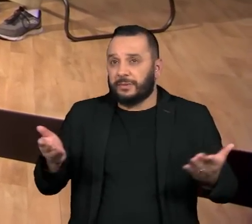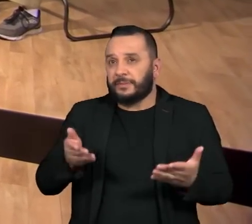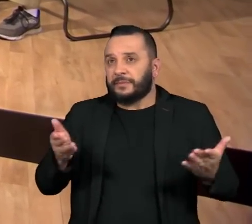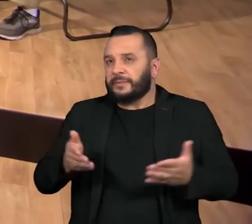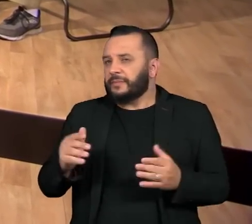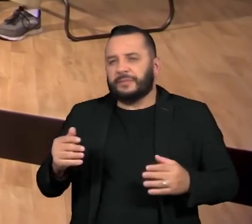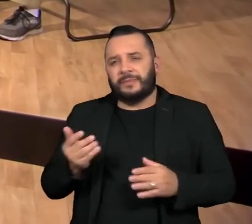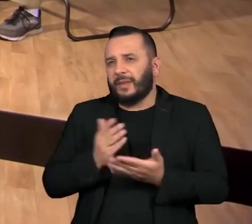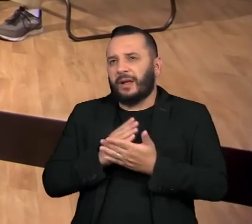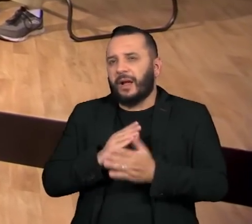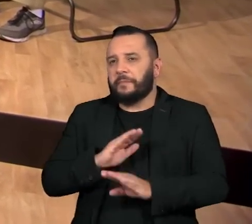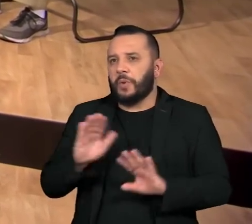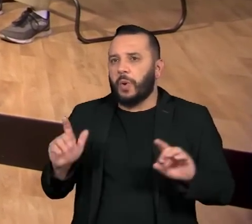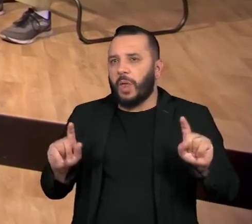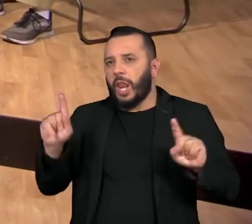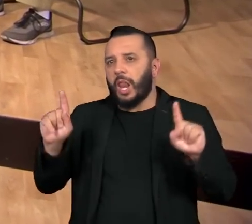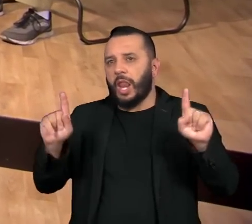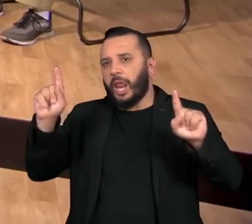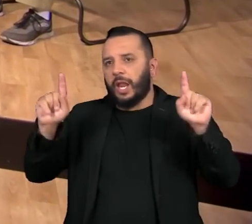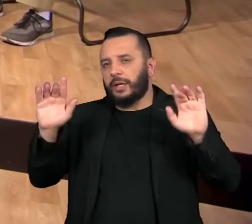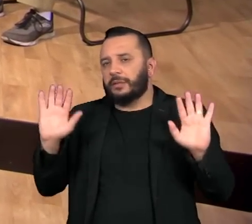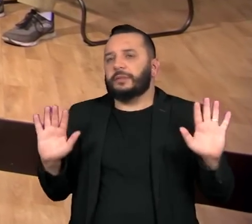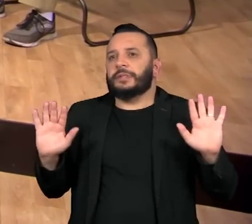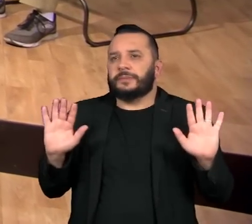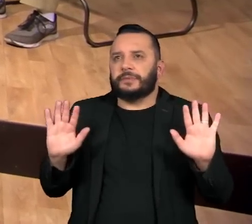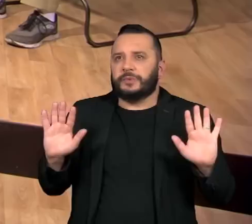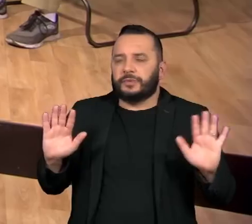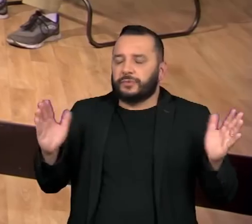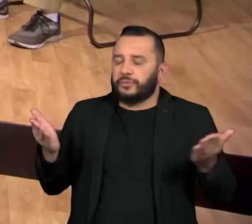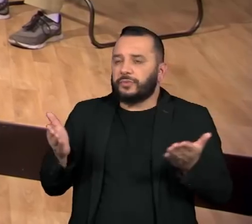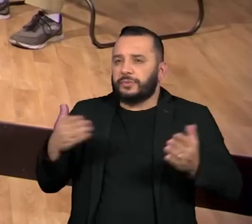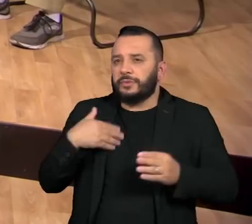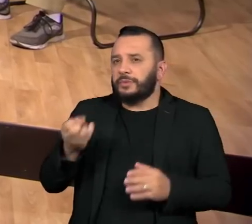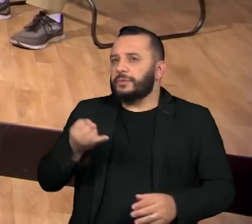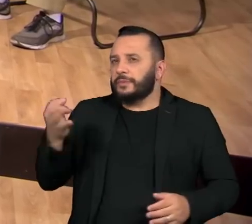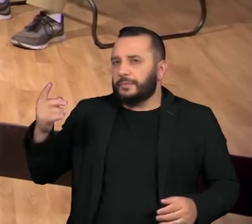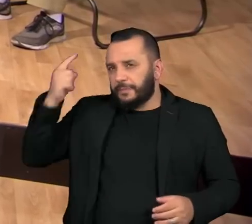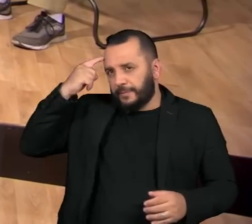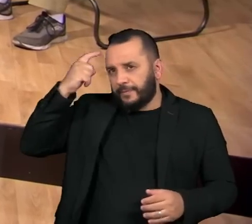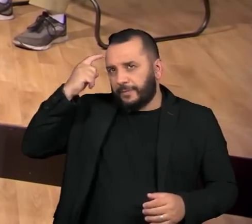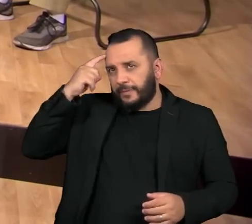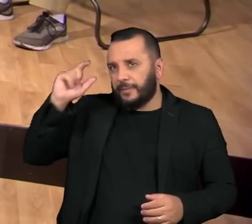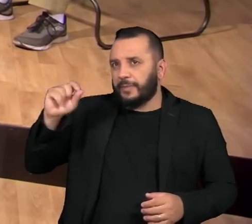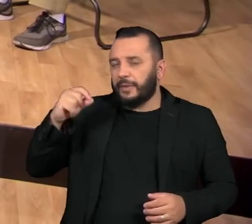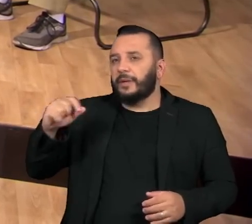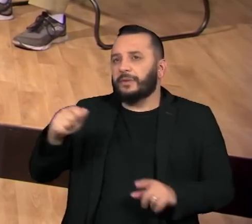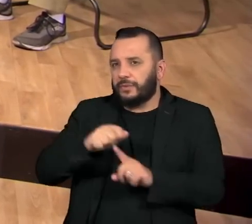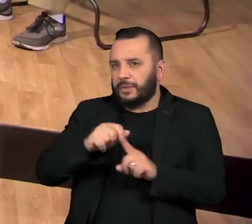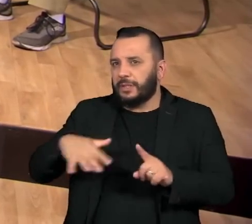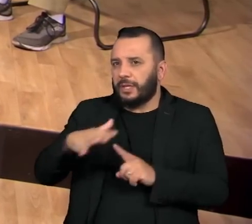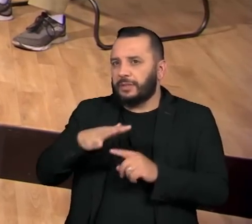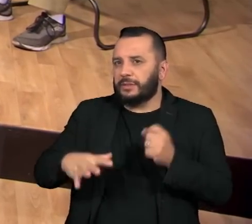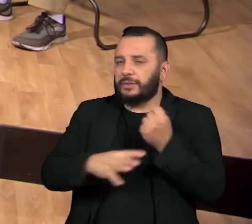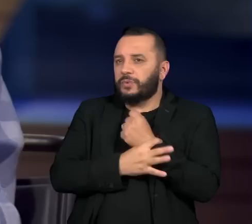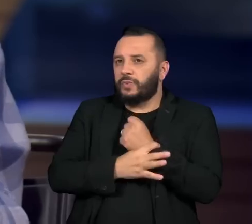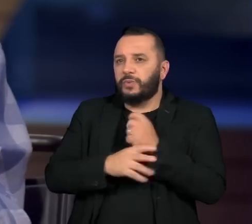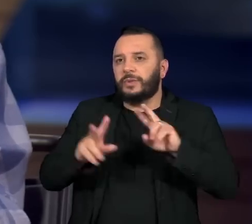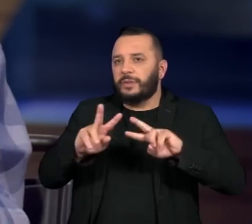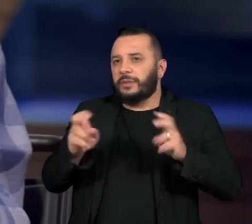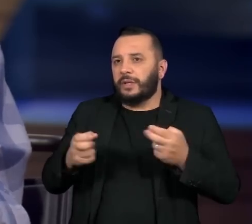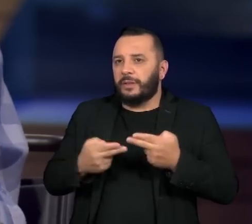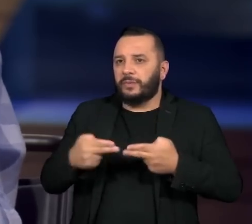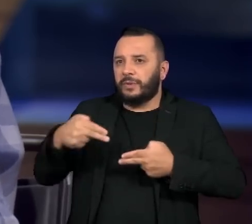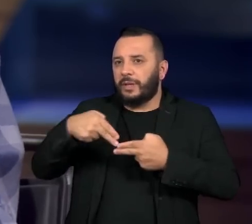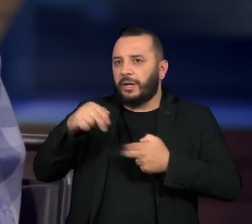aquela bipolaridade, que hoje, em visão retrospectiva, alguns acham que foi até um mundo seguro, inclusive na questão nuclear, a questão